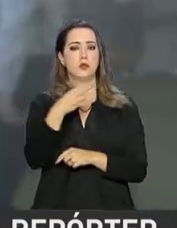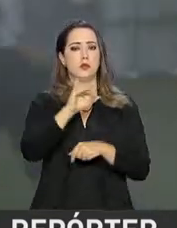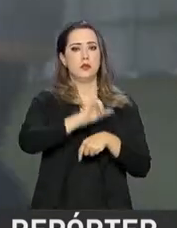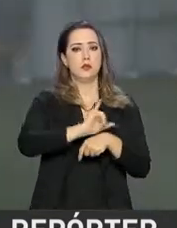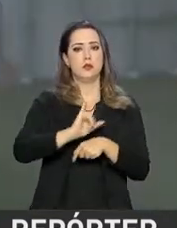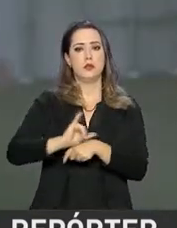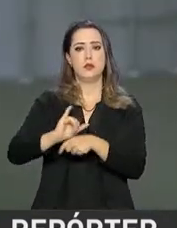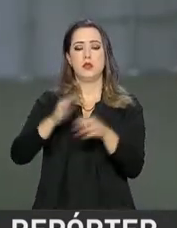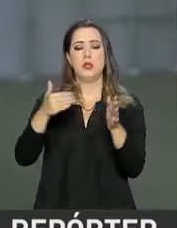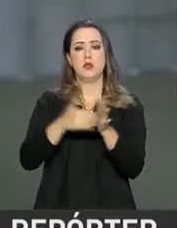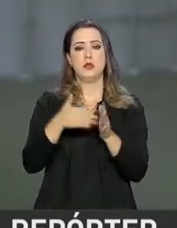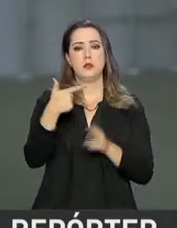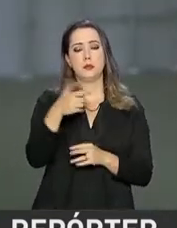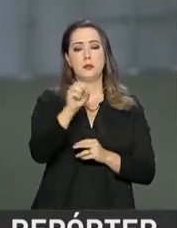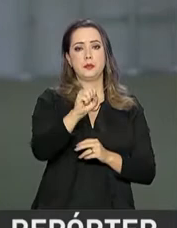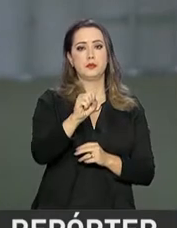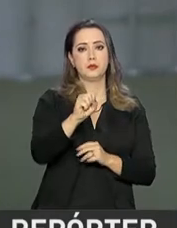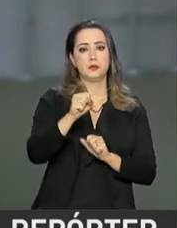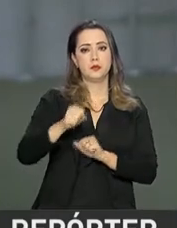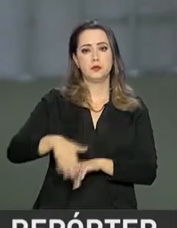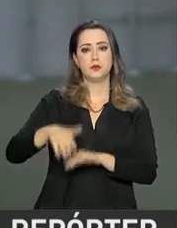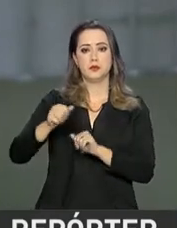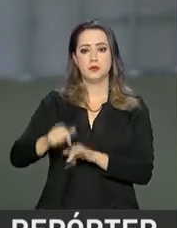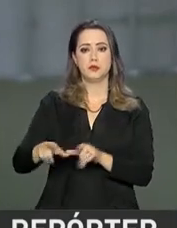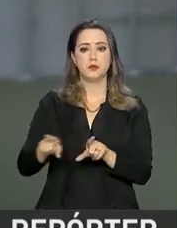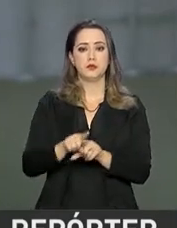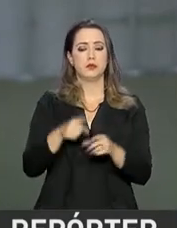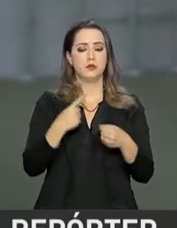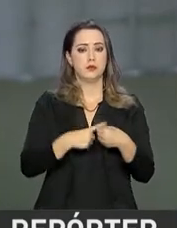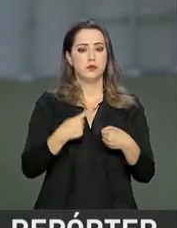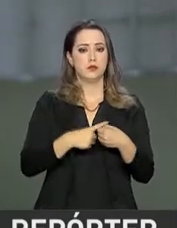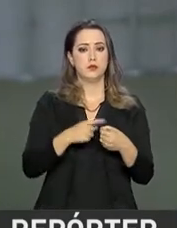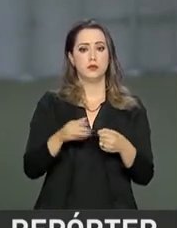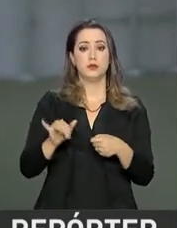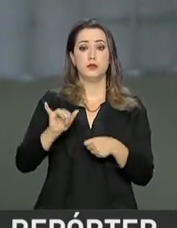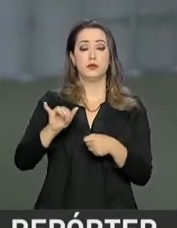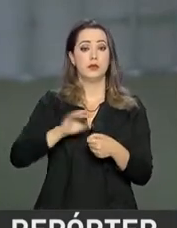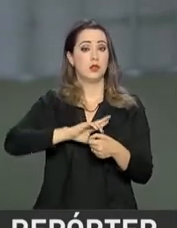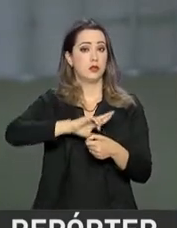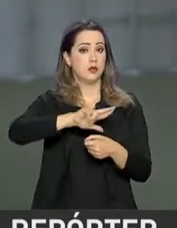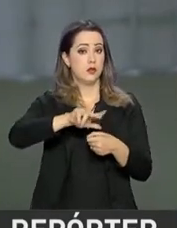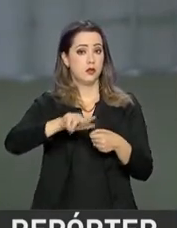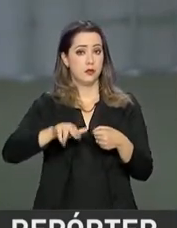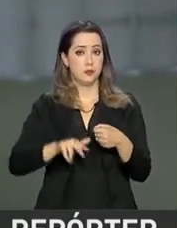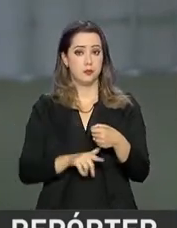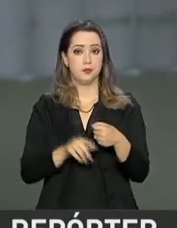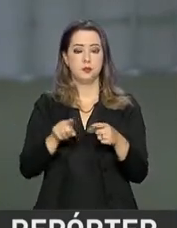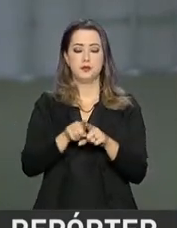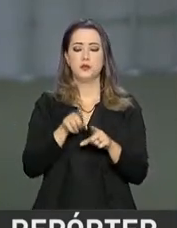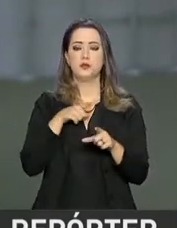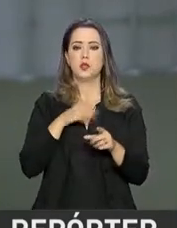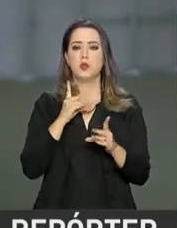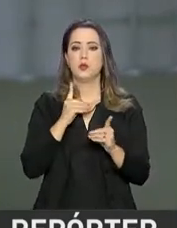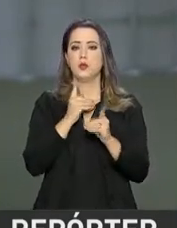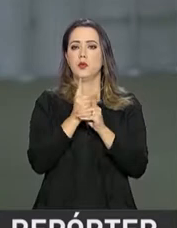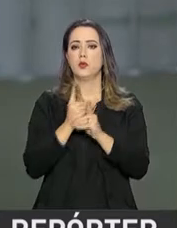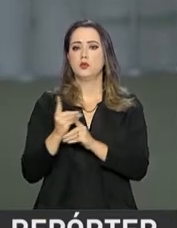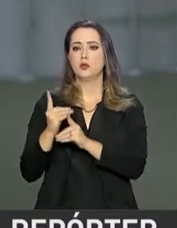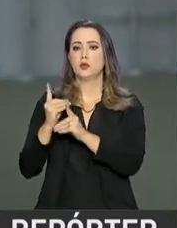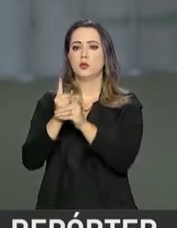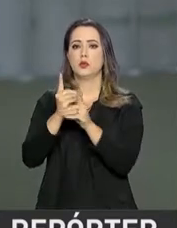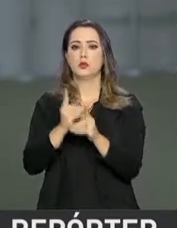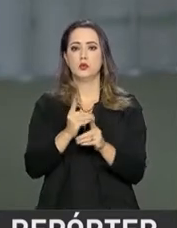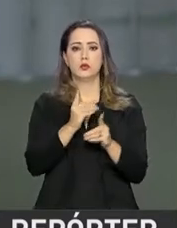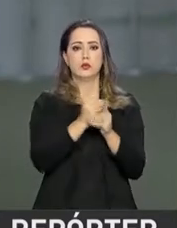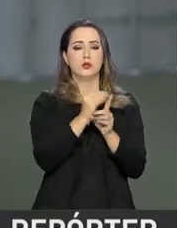até 28 de setembro além de cidades do interior e nessas jornadas vão ocorrer encontros de especialistas